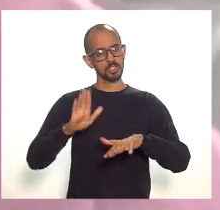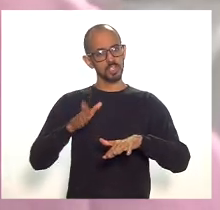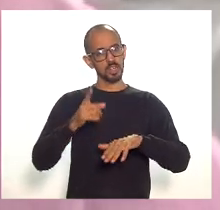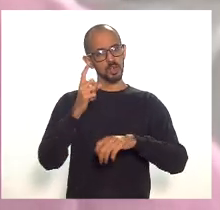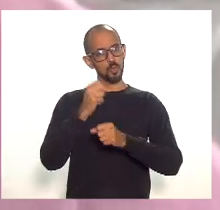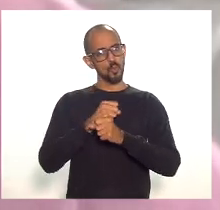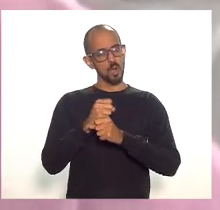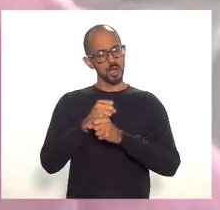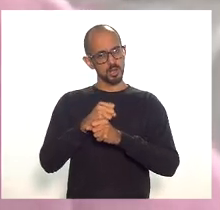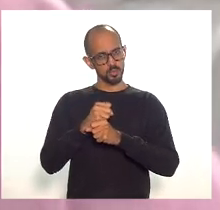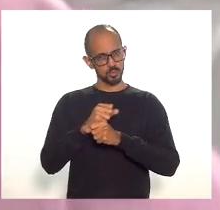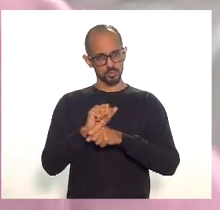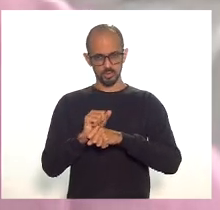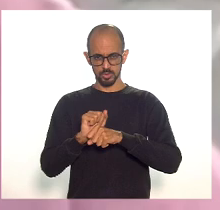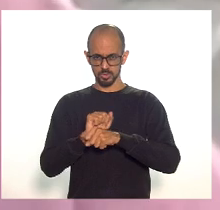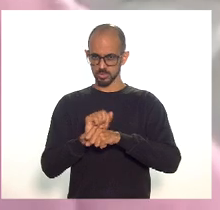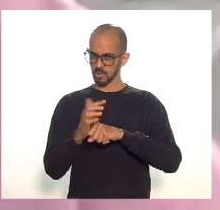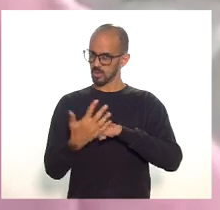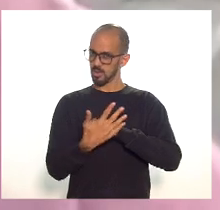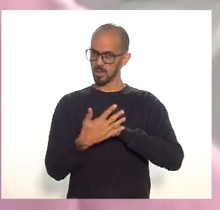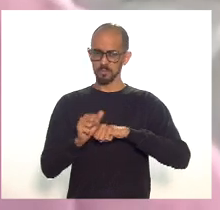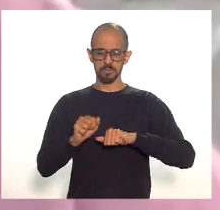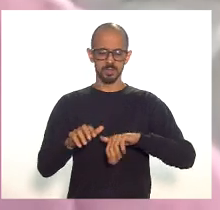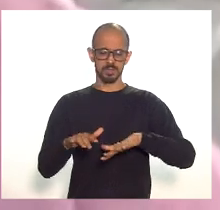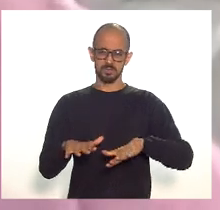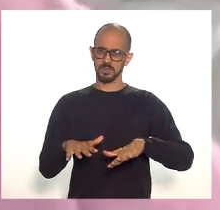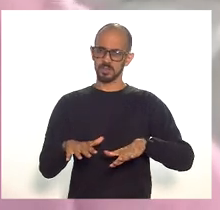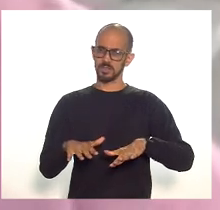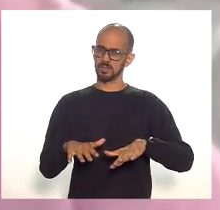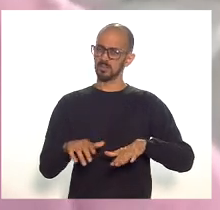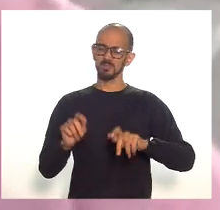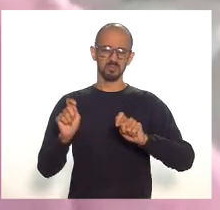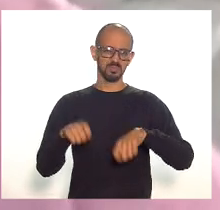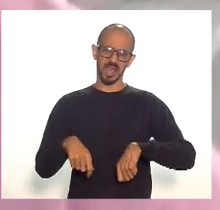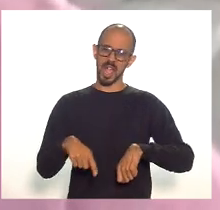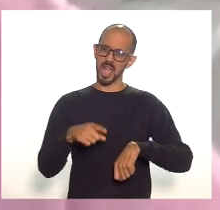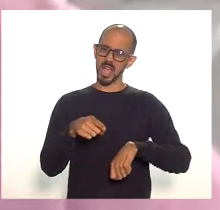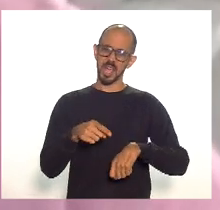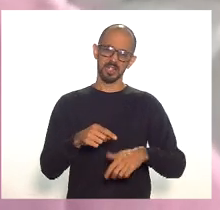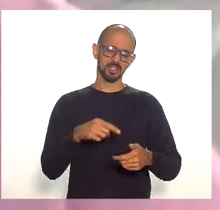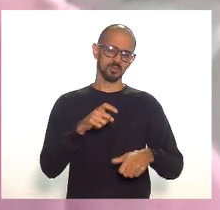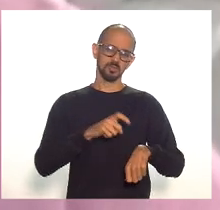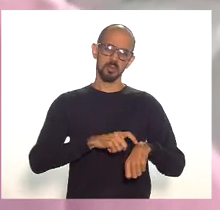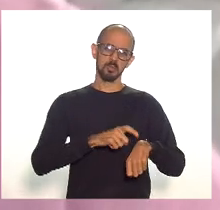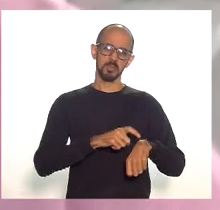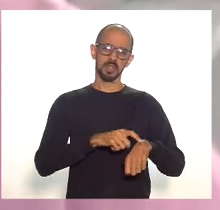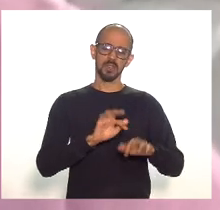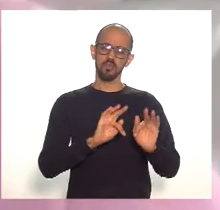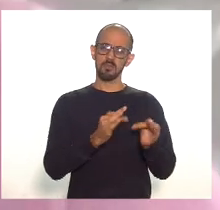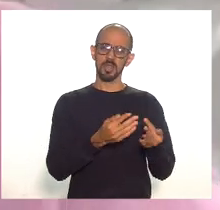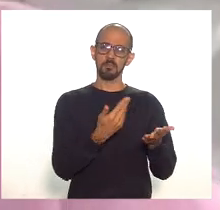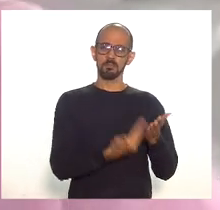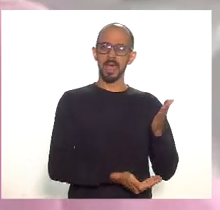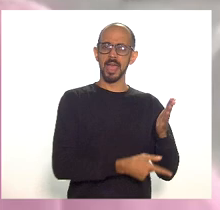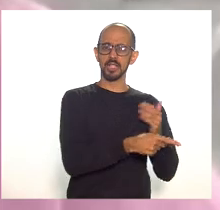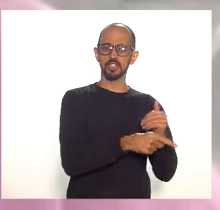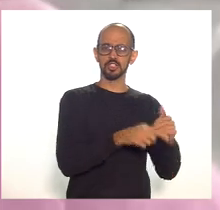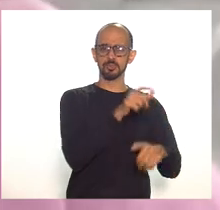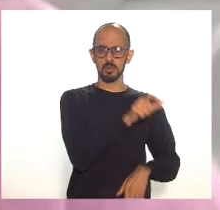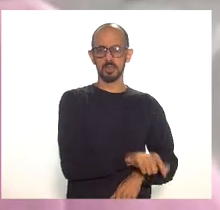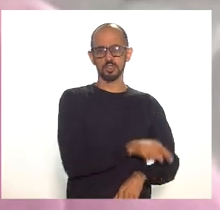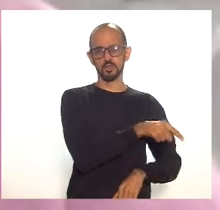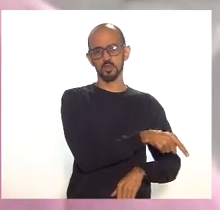da pandemia, né? E não é possível que, além de perder o seu ente querido, os familiares